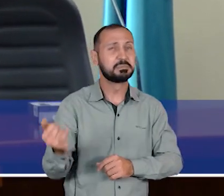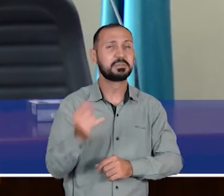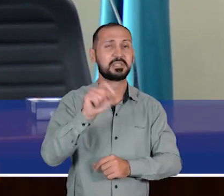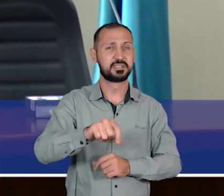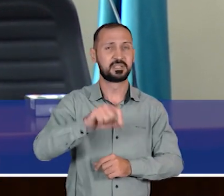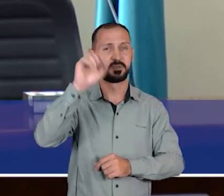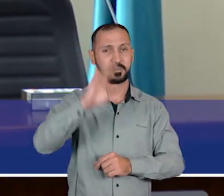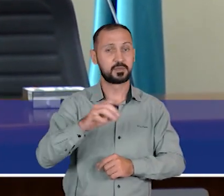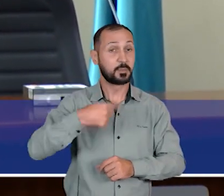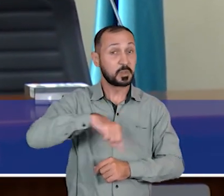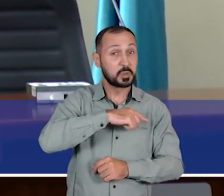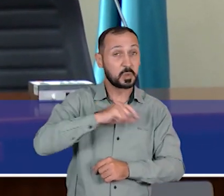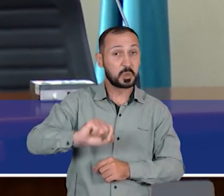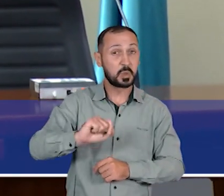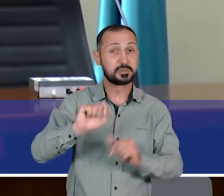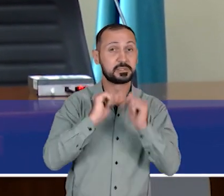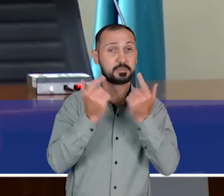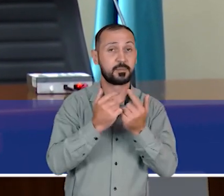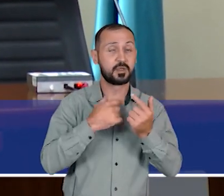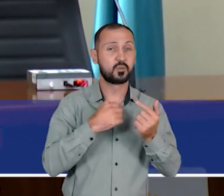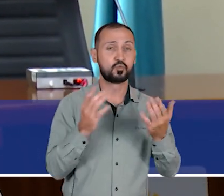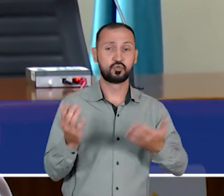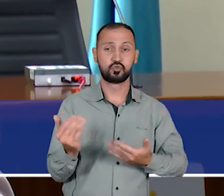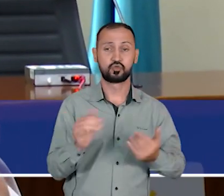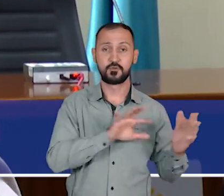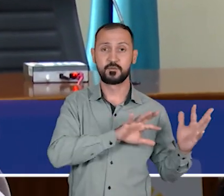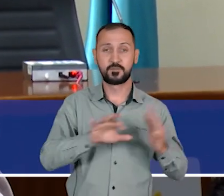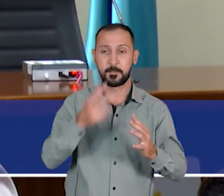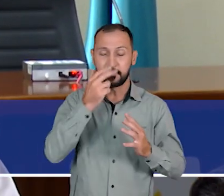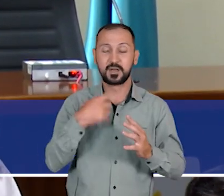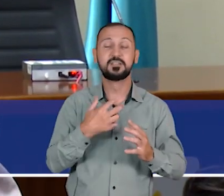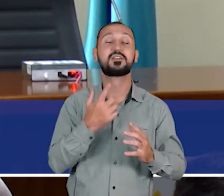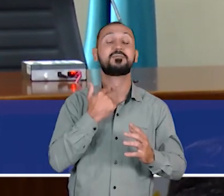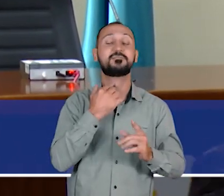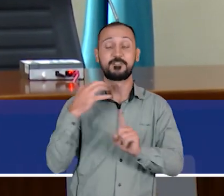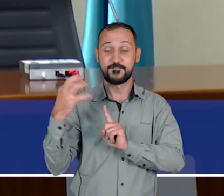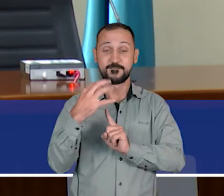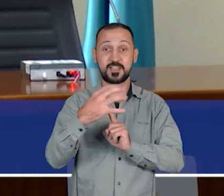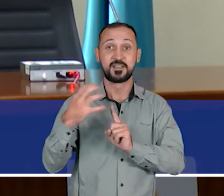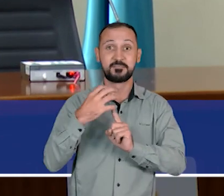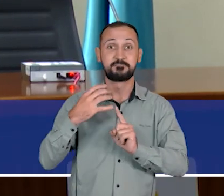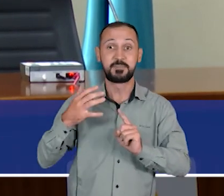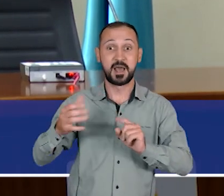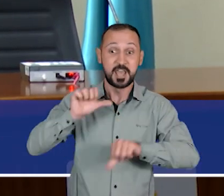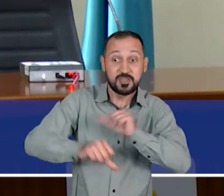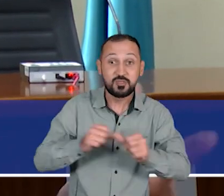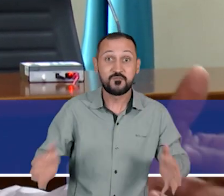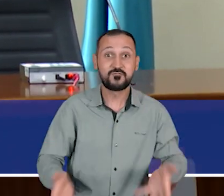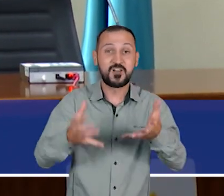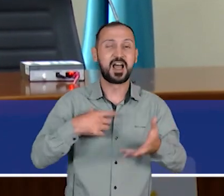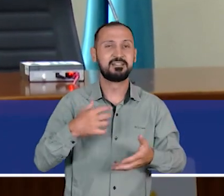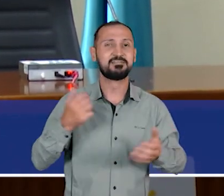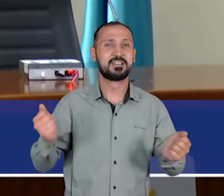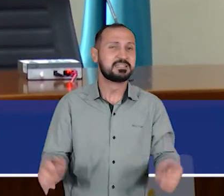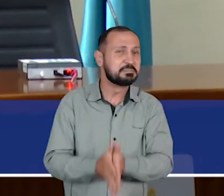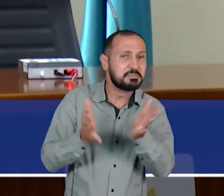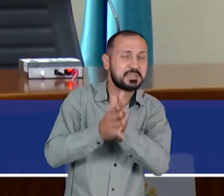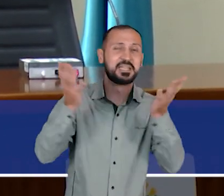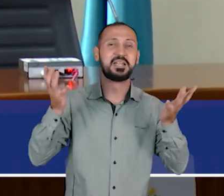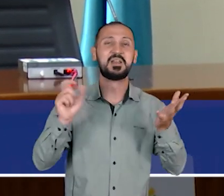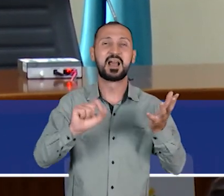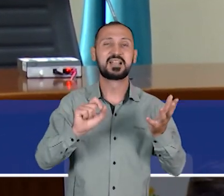no Brasil. E para nós da Assembleia, quando vem os jovens aqui, é um sopro de renovação, né? Eles trazem esse brilho, essa alegria